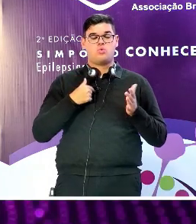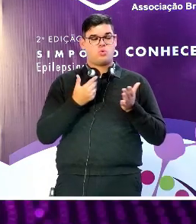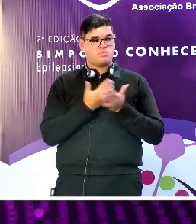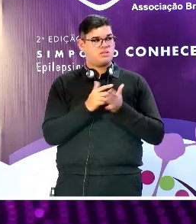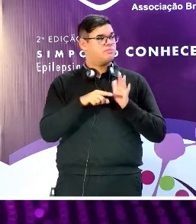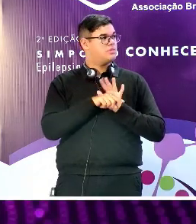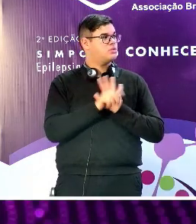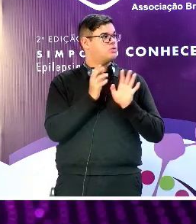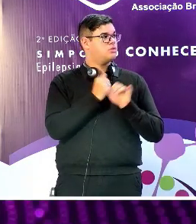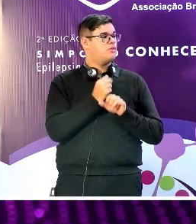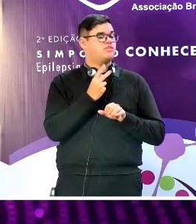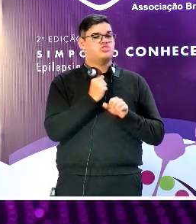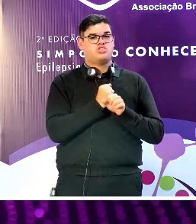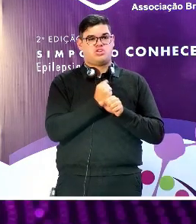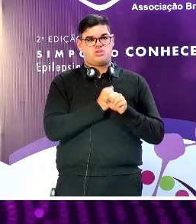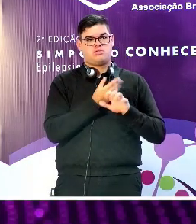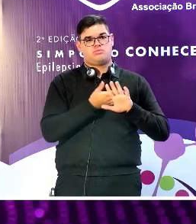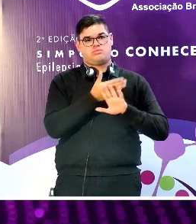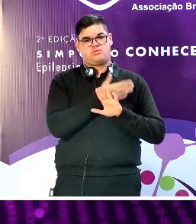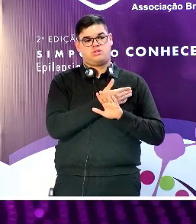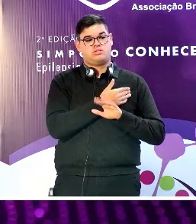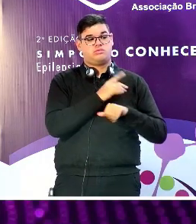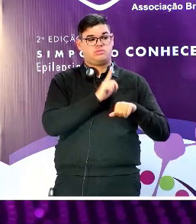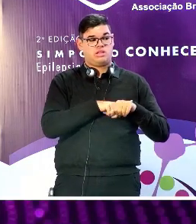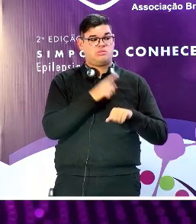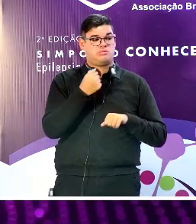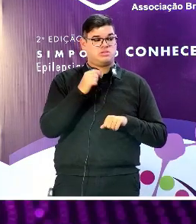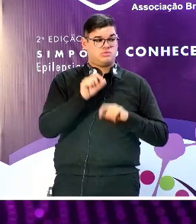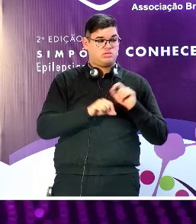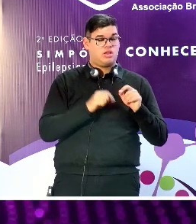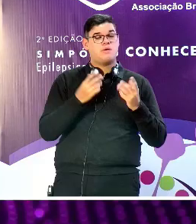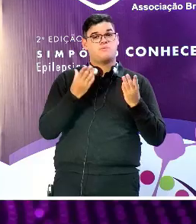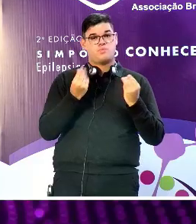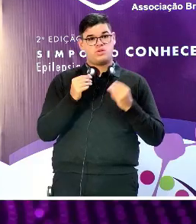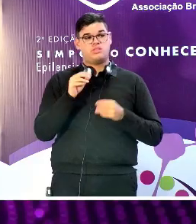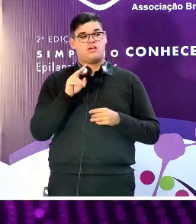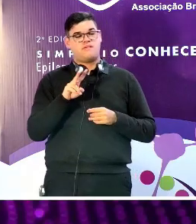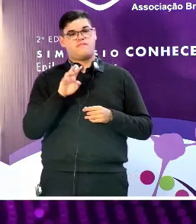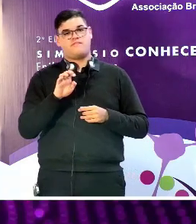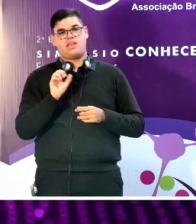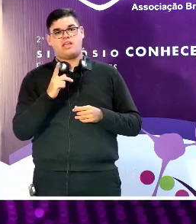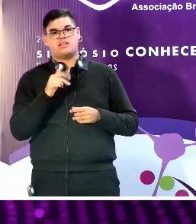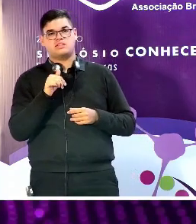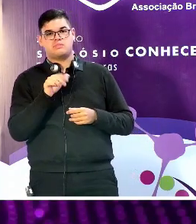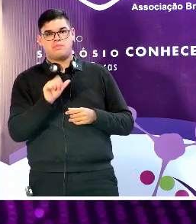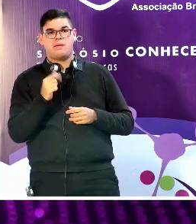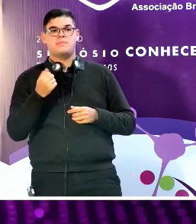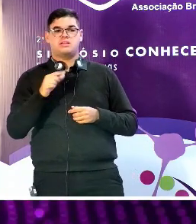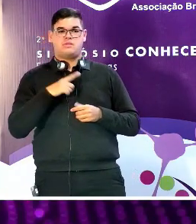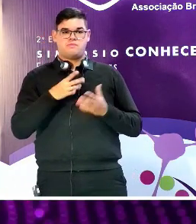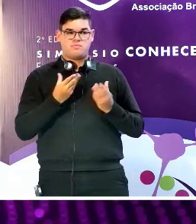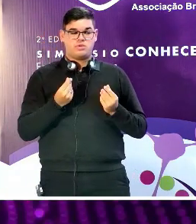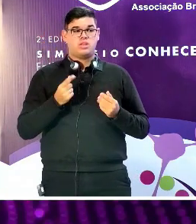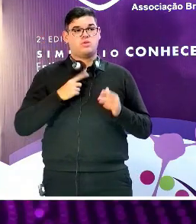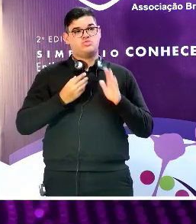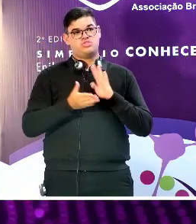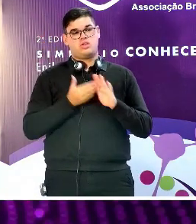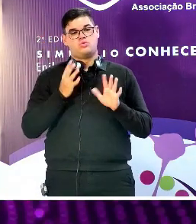20 anos. Na época, a gente precisava de muitas vespas, né? Muitos marimbondos. Eu tirei de